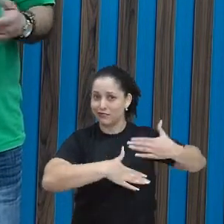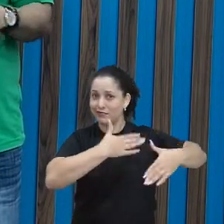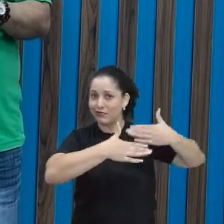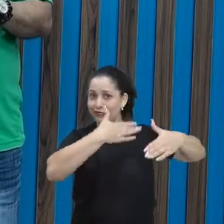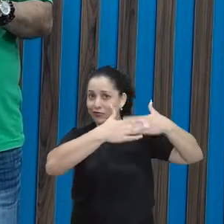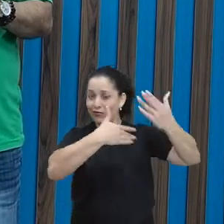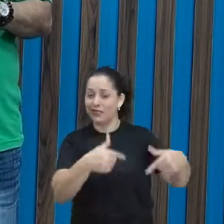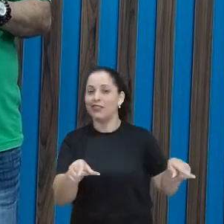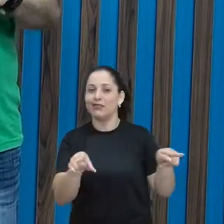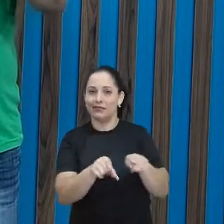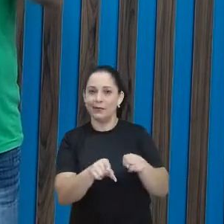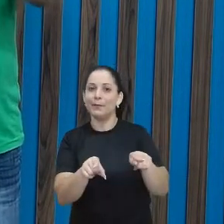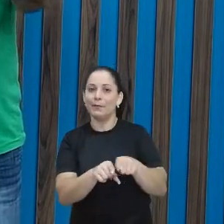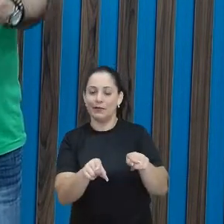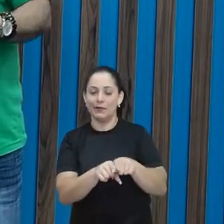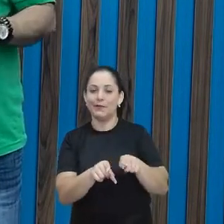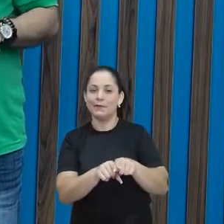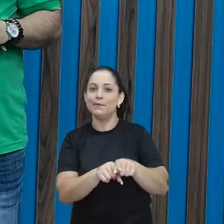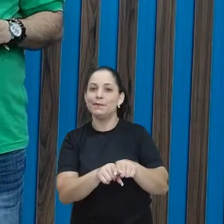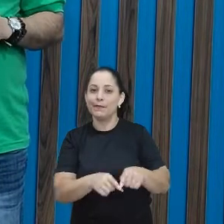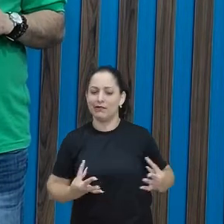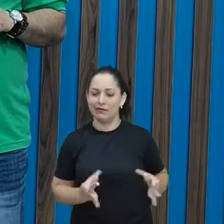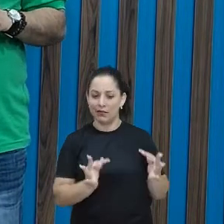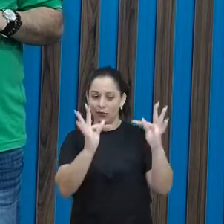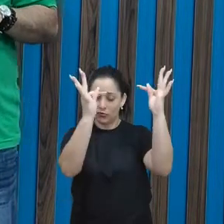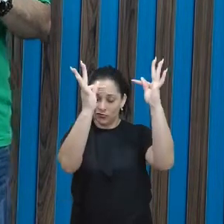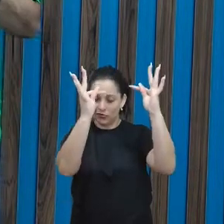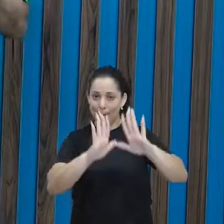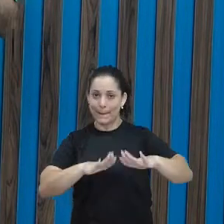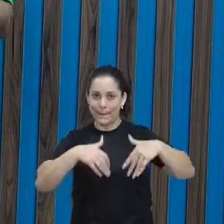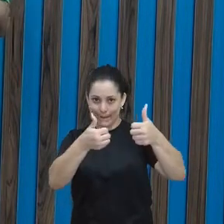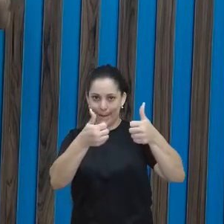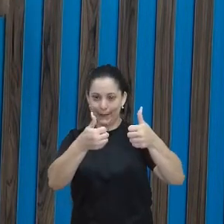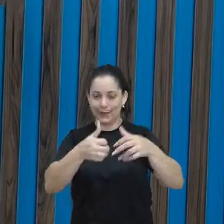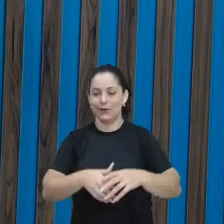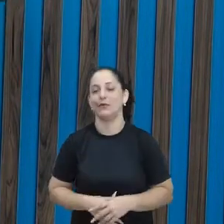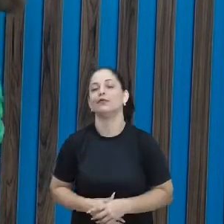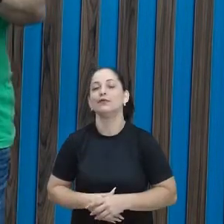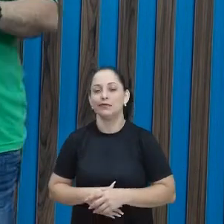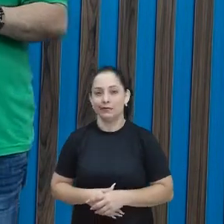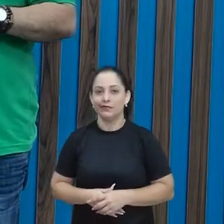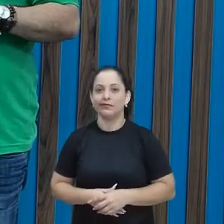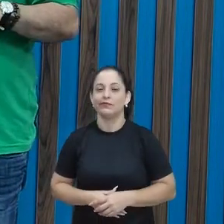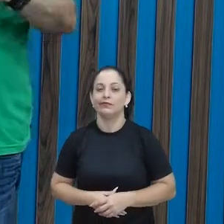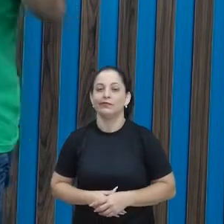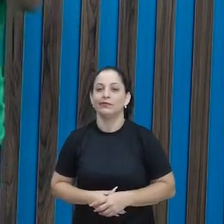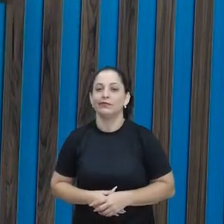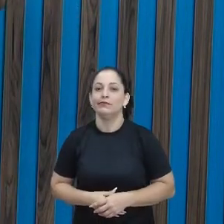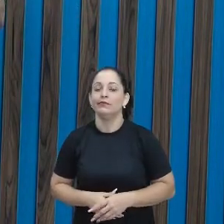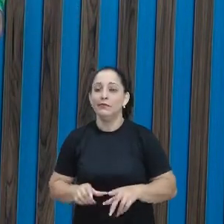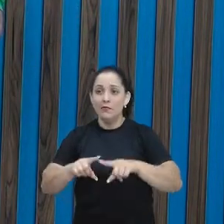a evoluírem, né, tecnologicamente, né. Só, mais uma vez lembrando,